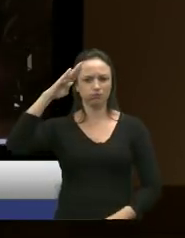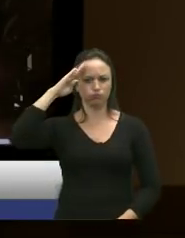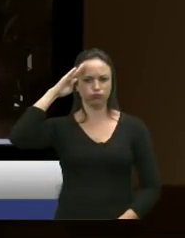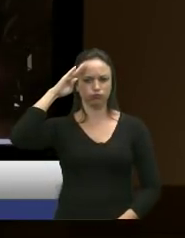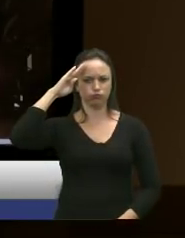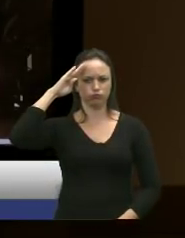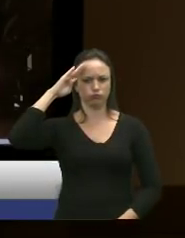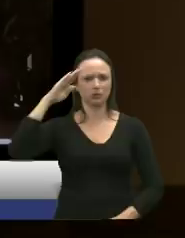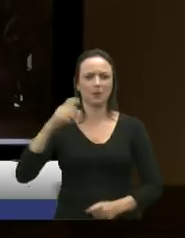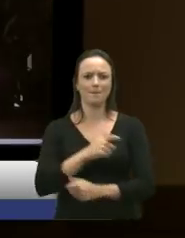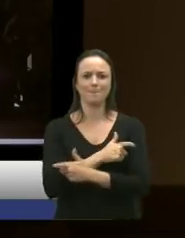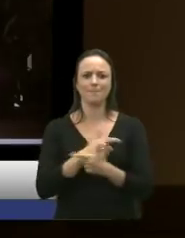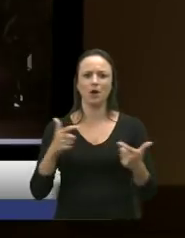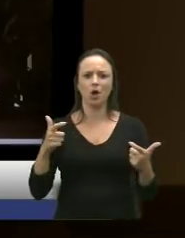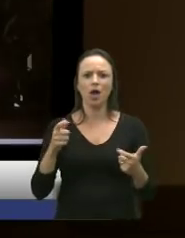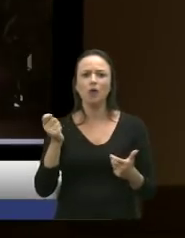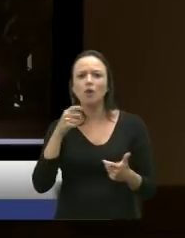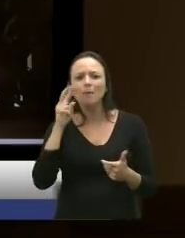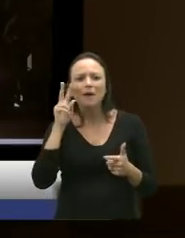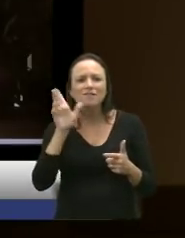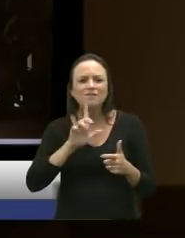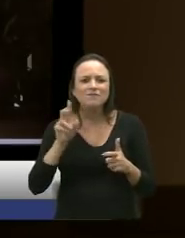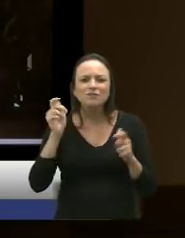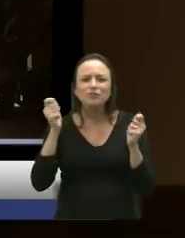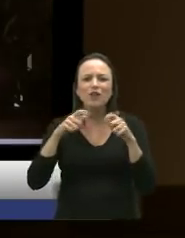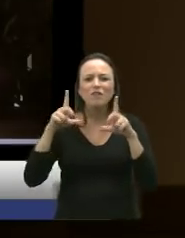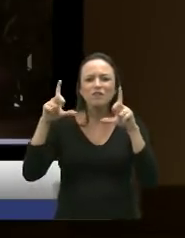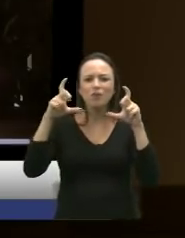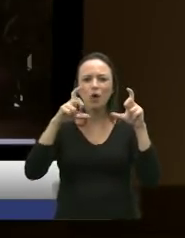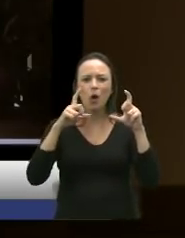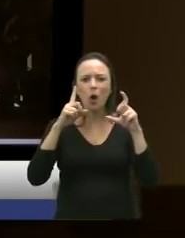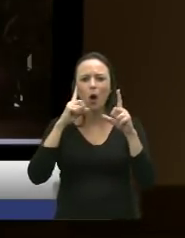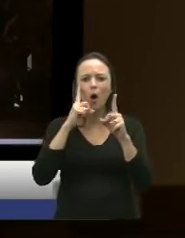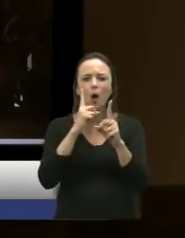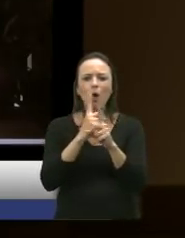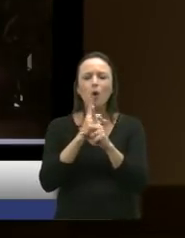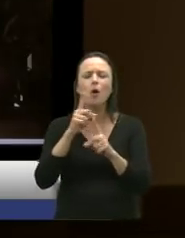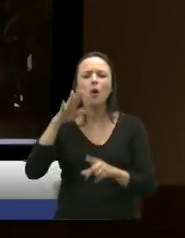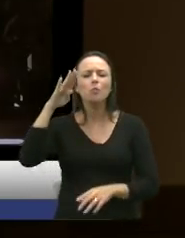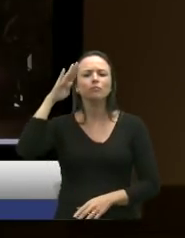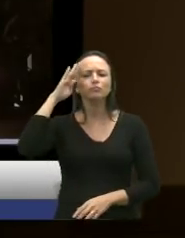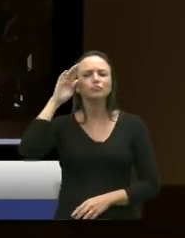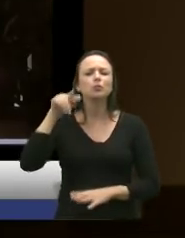Não dá para ver muito bem na arquitetura, mas eu acho que tem gente que já identificou. Qual é o quartel?